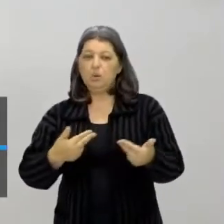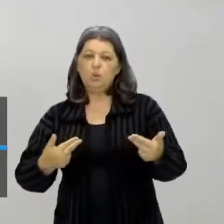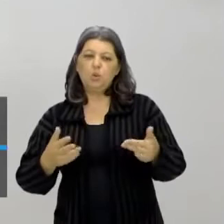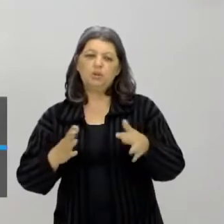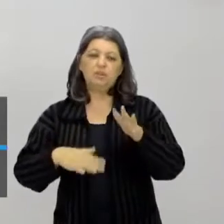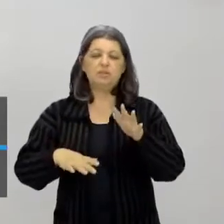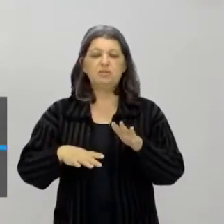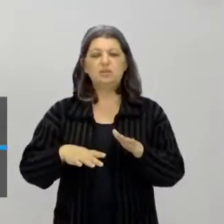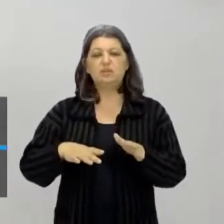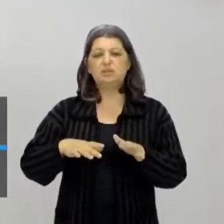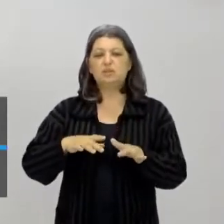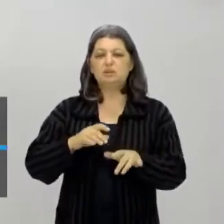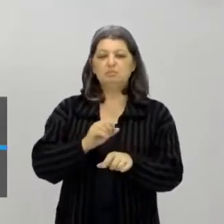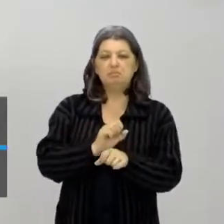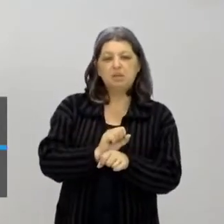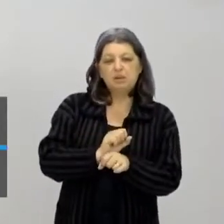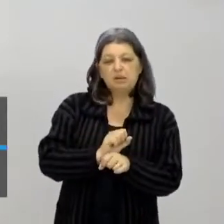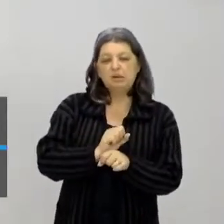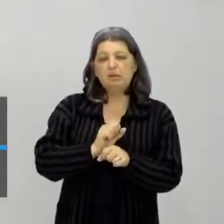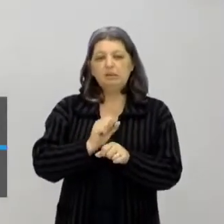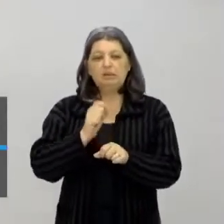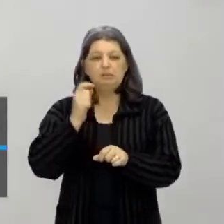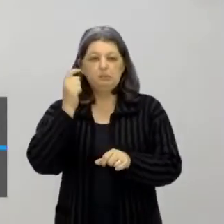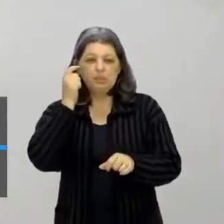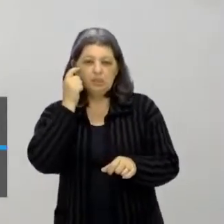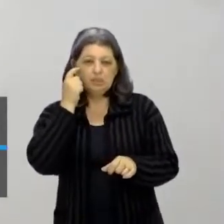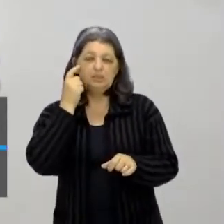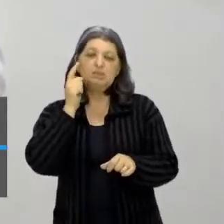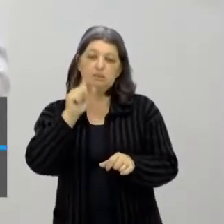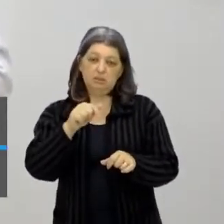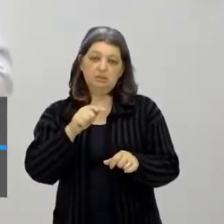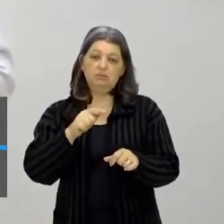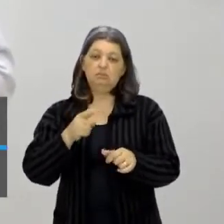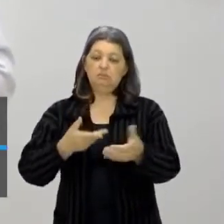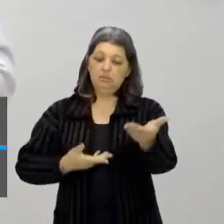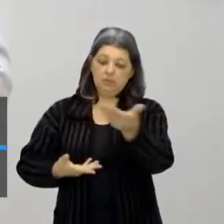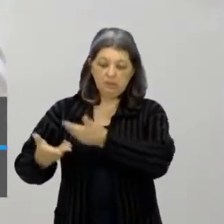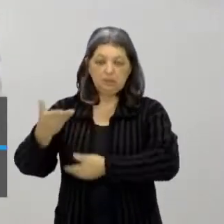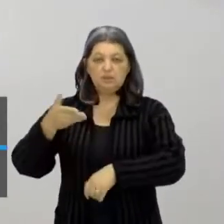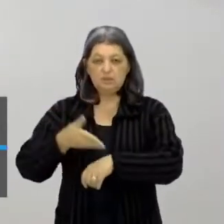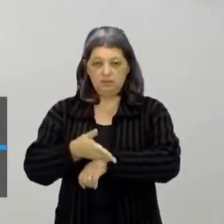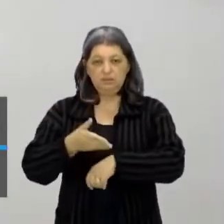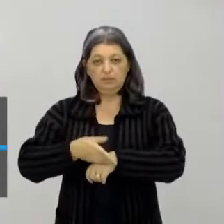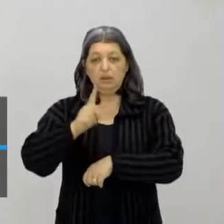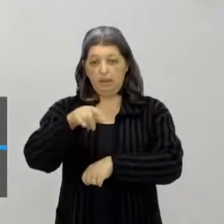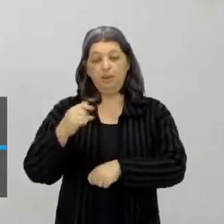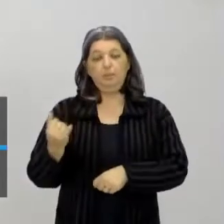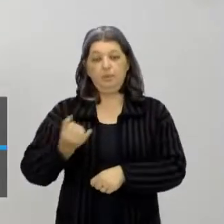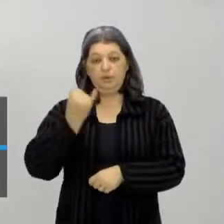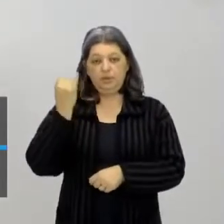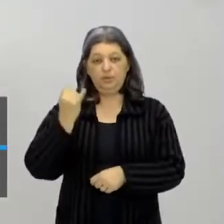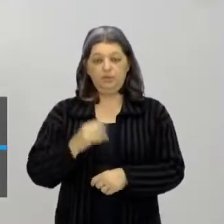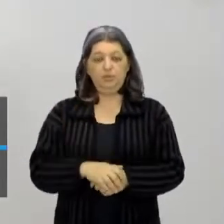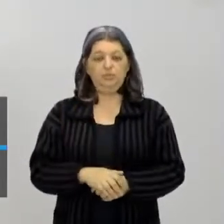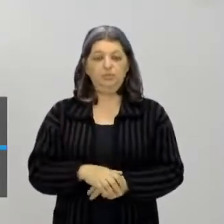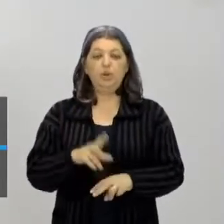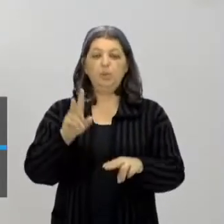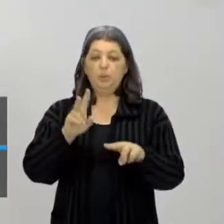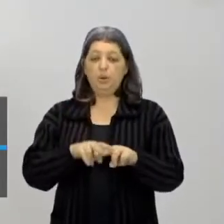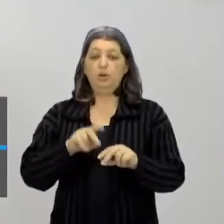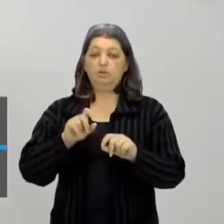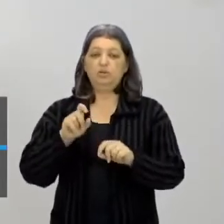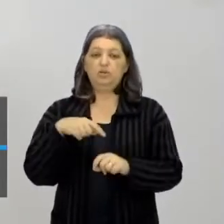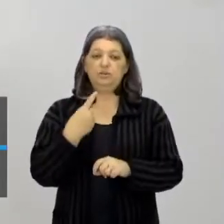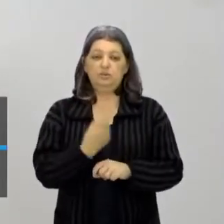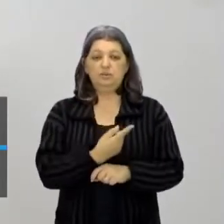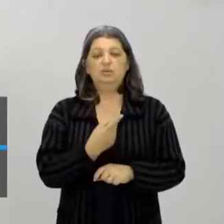transe, meio pensando e tal. E para essa aula importantíssima, a sua interação vai ser importante, a sua participação é importante, por isso que a gente já conta aqui com o